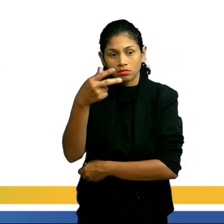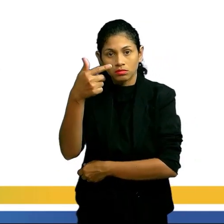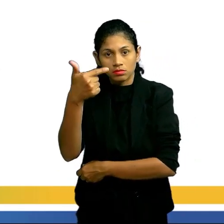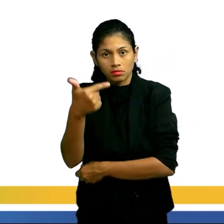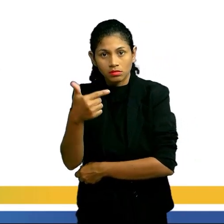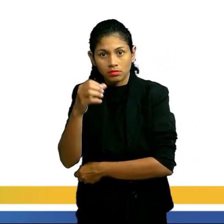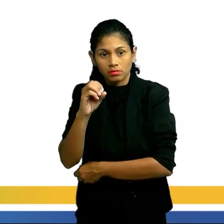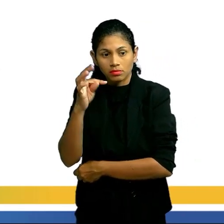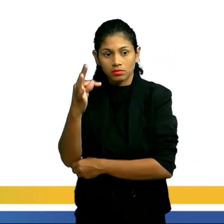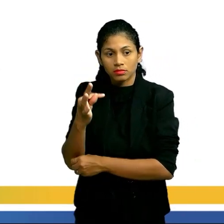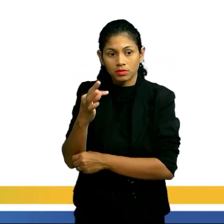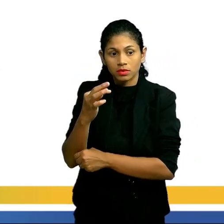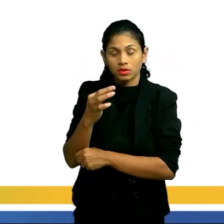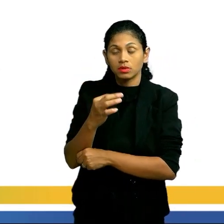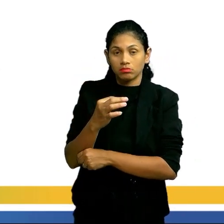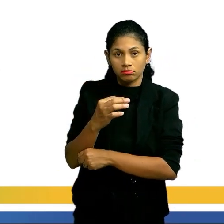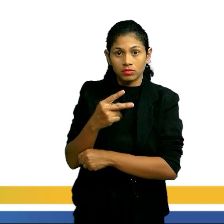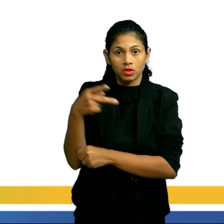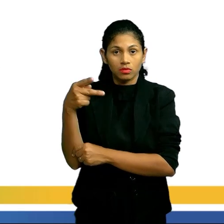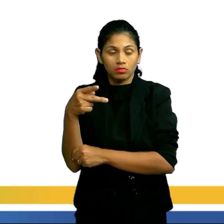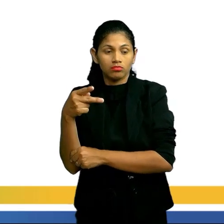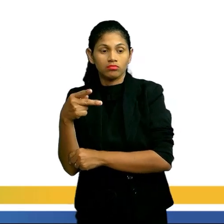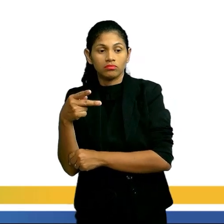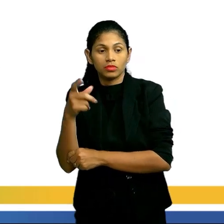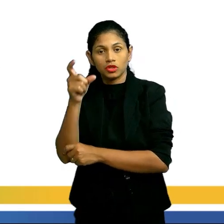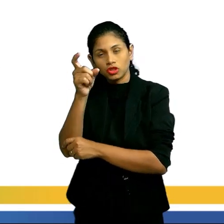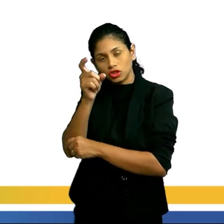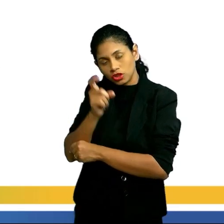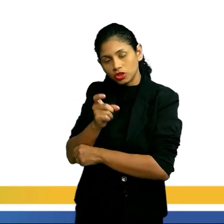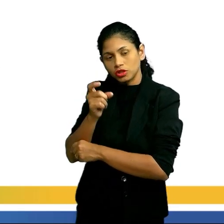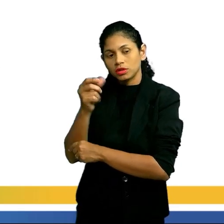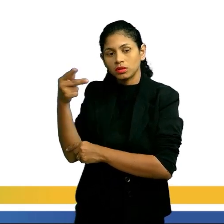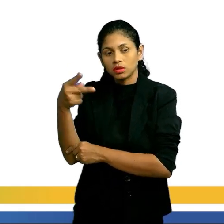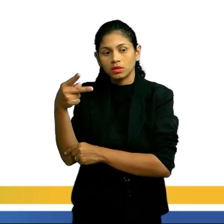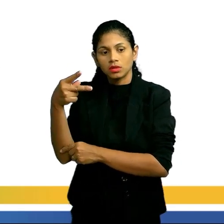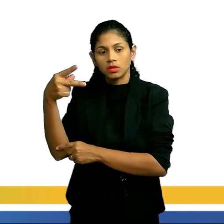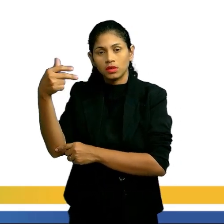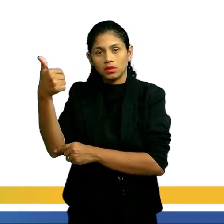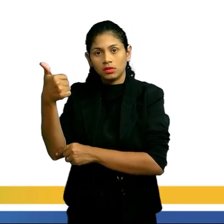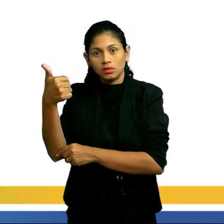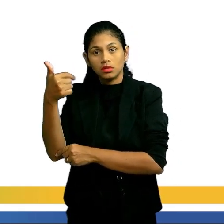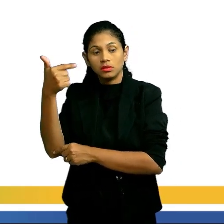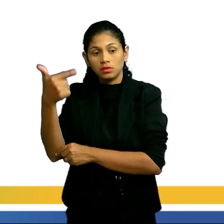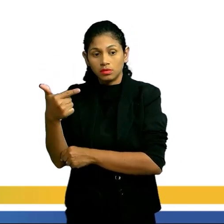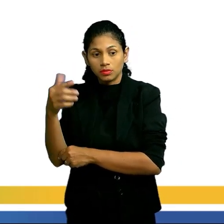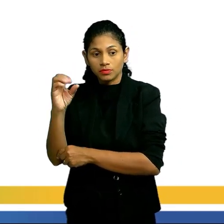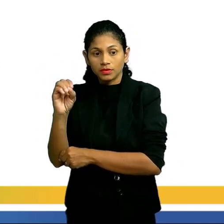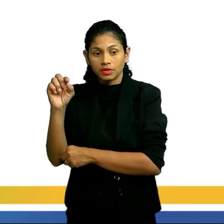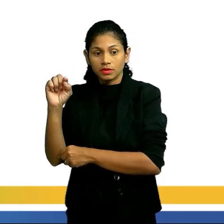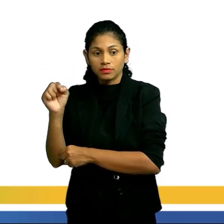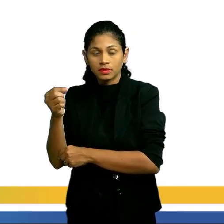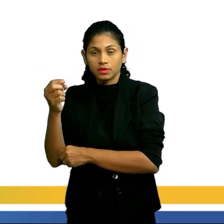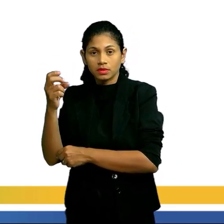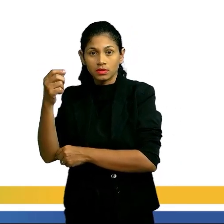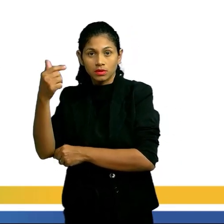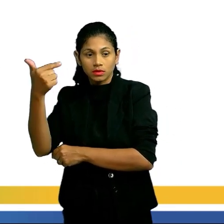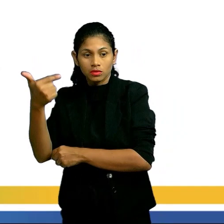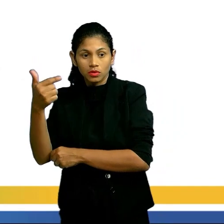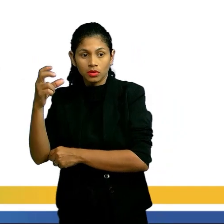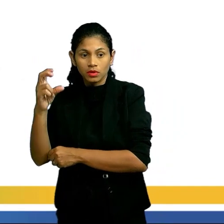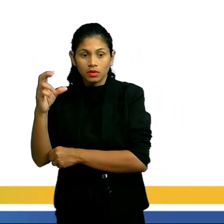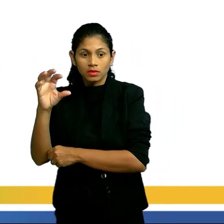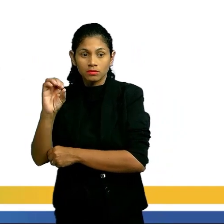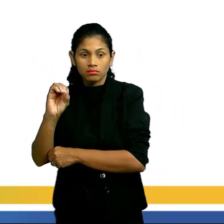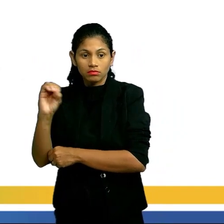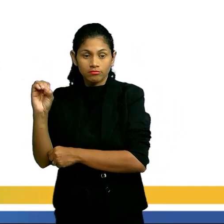x vezes 2.500, que é igual a 50.000. Portanto, a